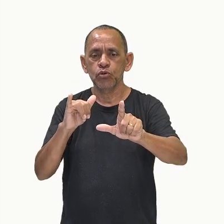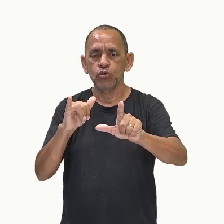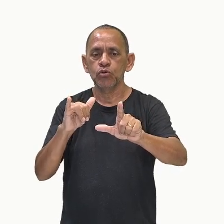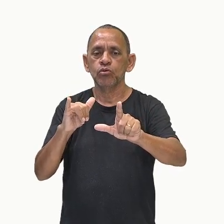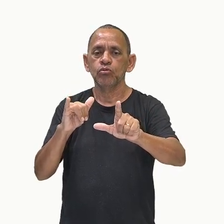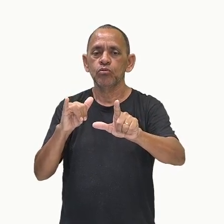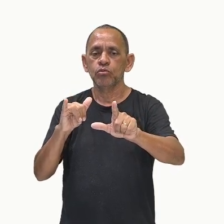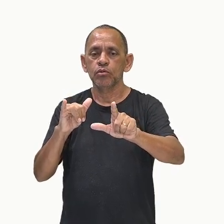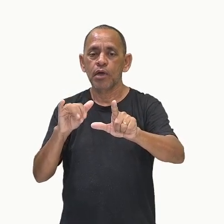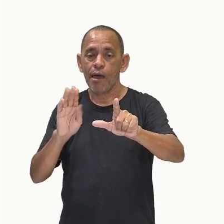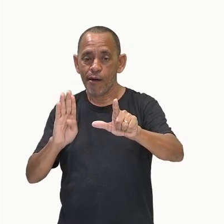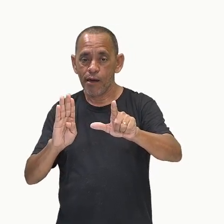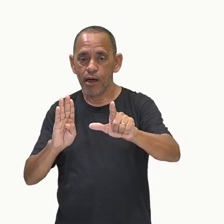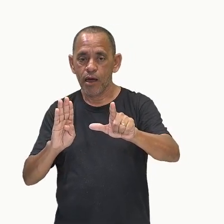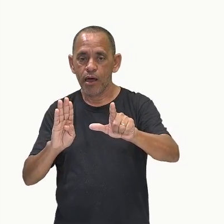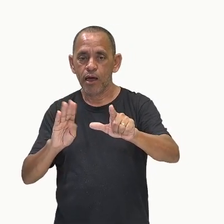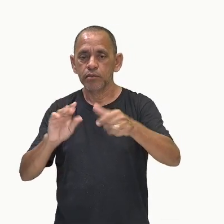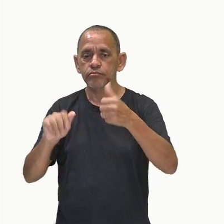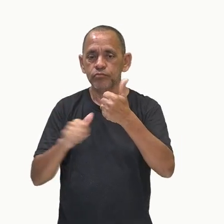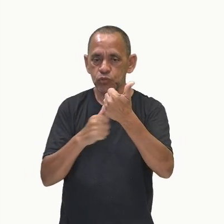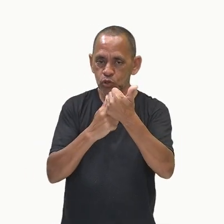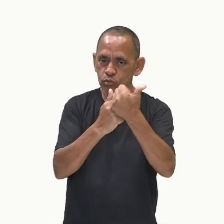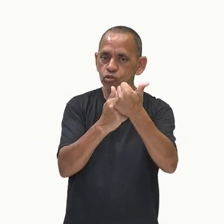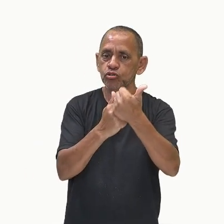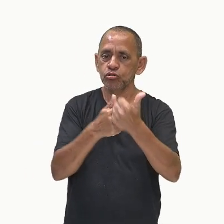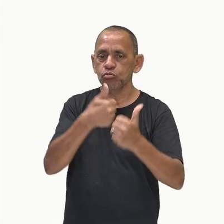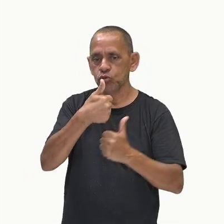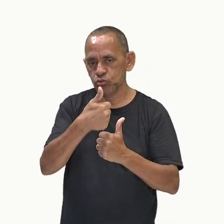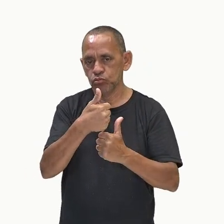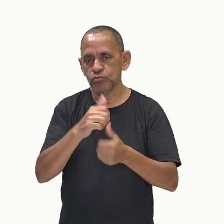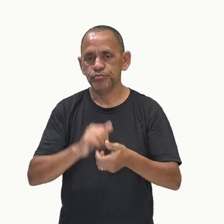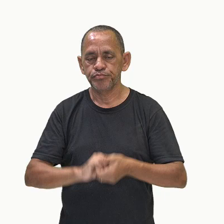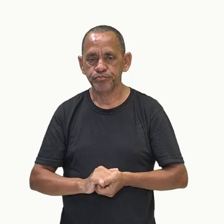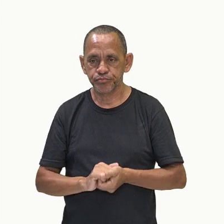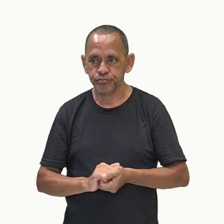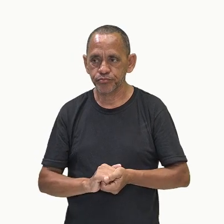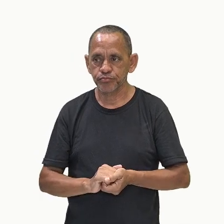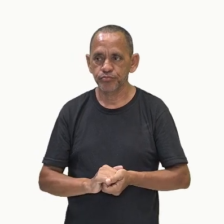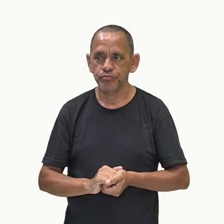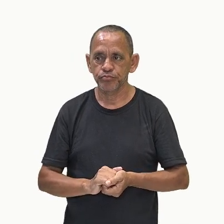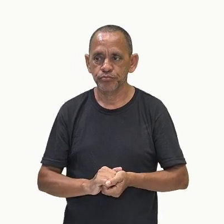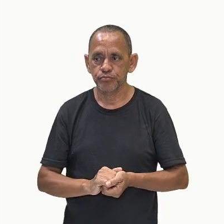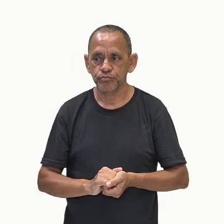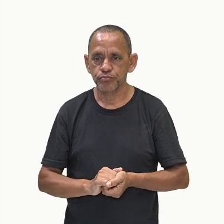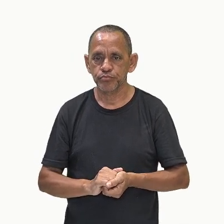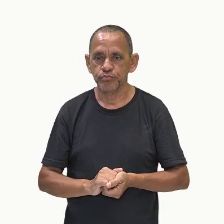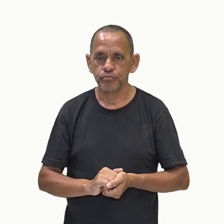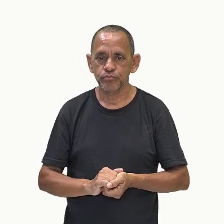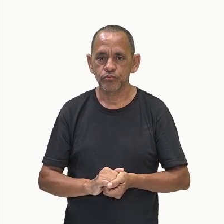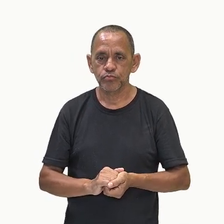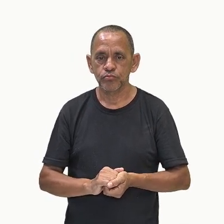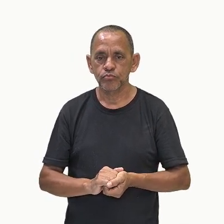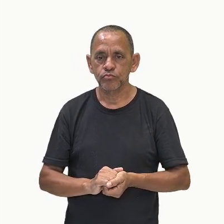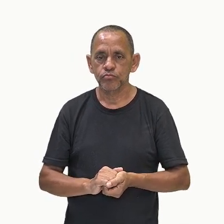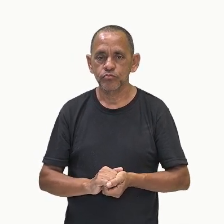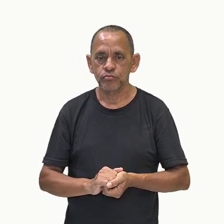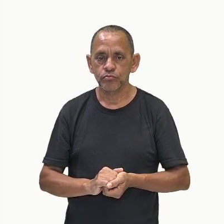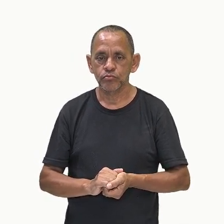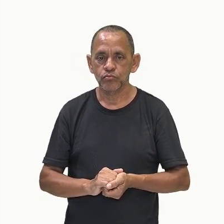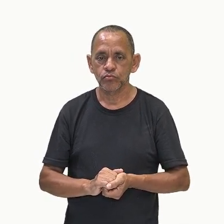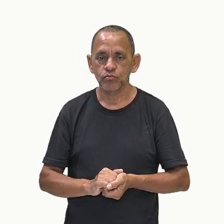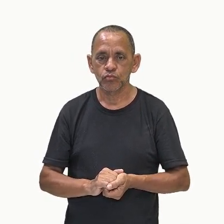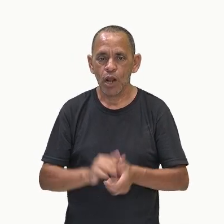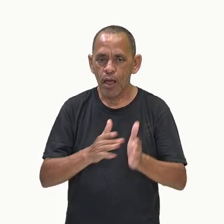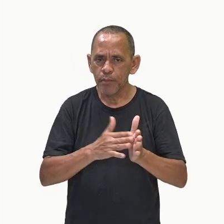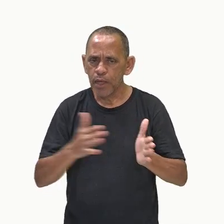1. Então, ó, eu vou ter xb menos xa, tá aqui, ó, 6 menos 2. Na